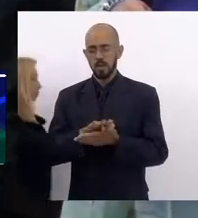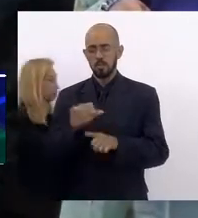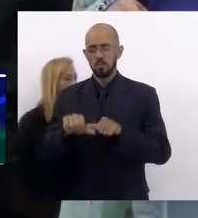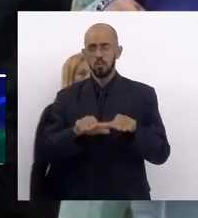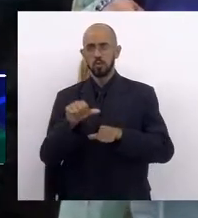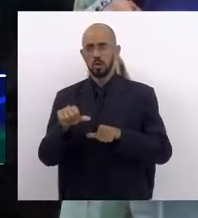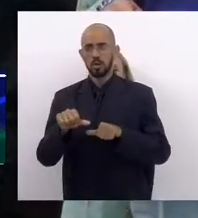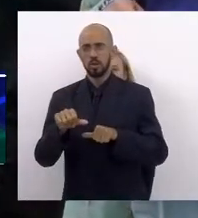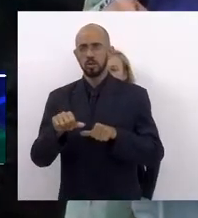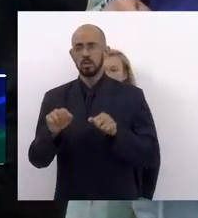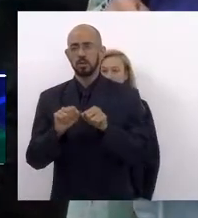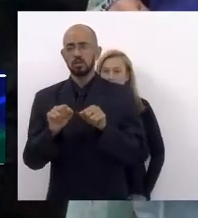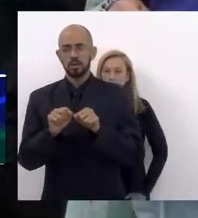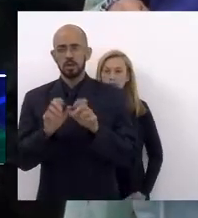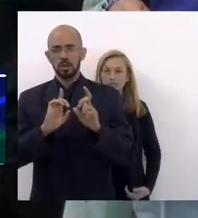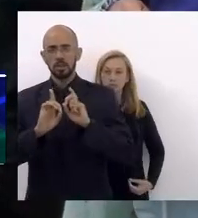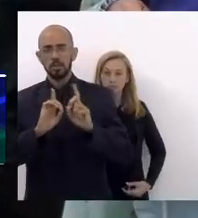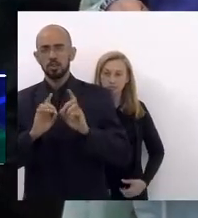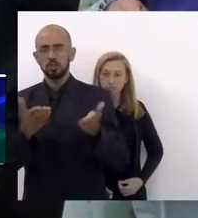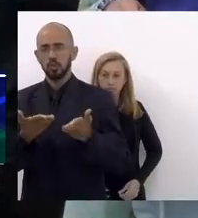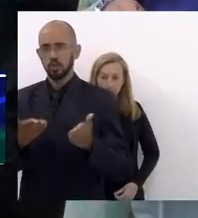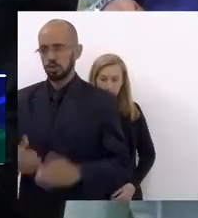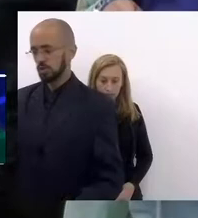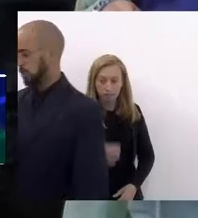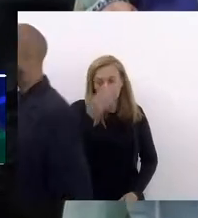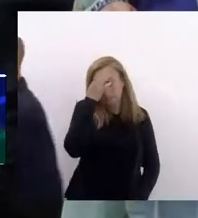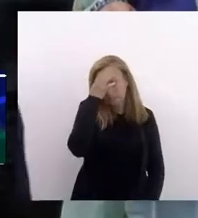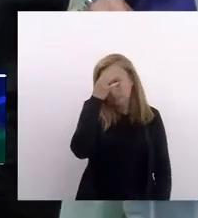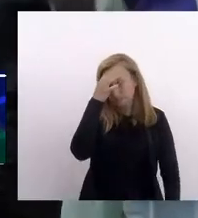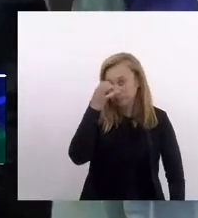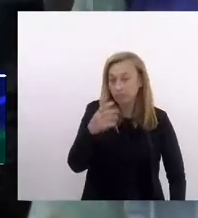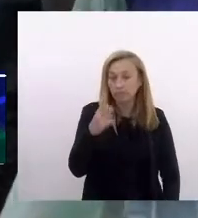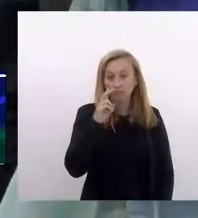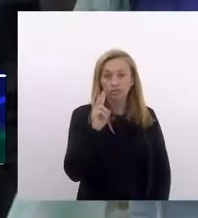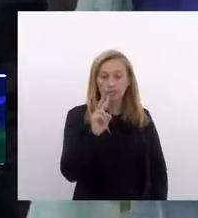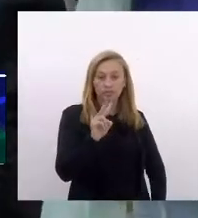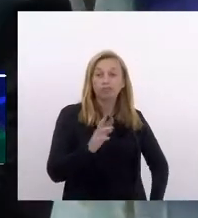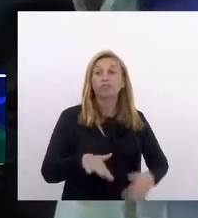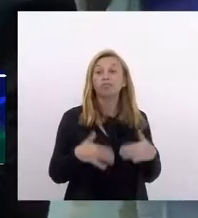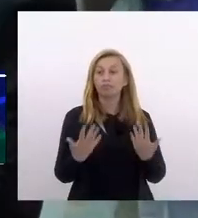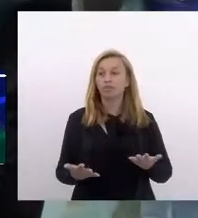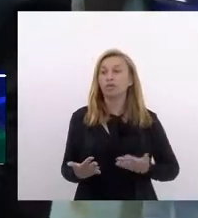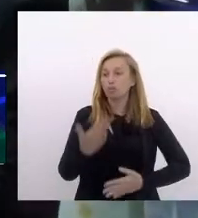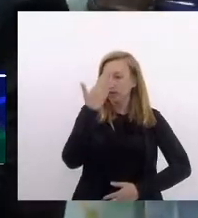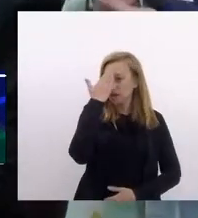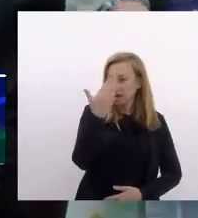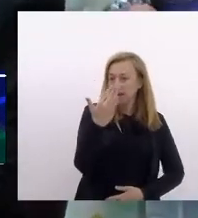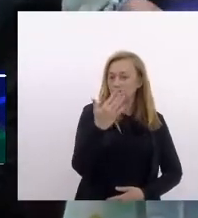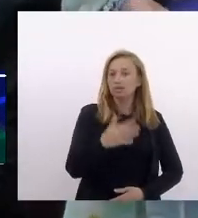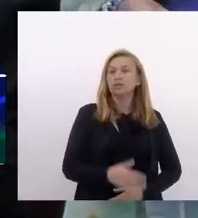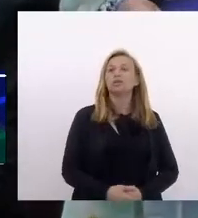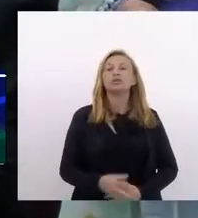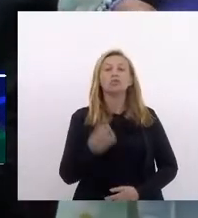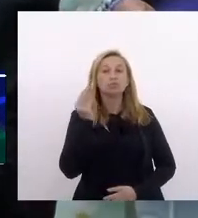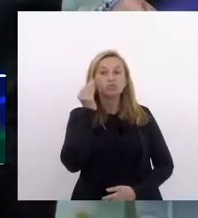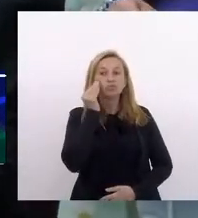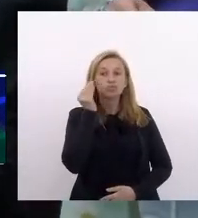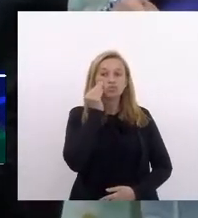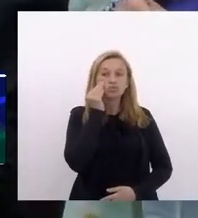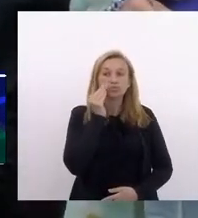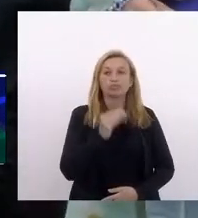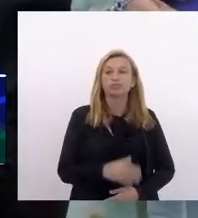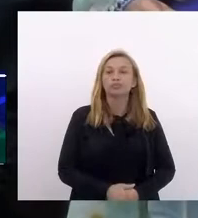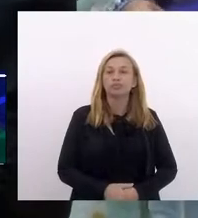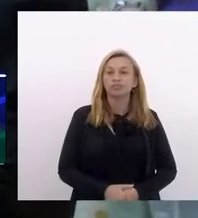interfere o que está sendo debatido hoje, isso é um olhar para a frente. Então, muito obrigada pela oportunidade de dar